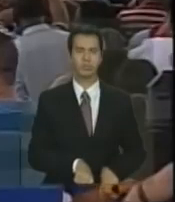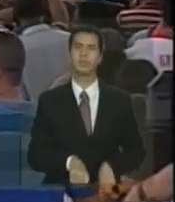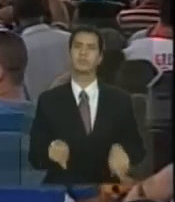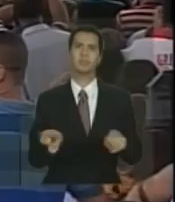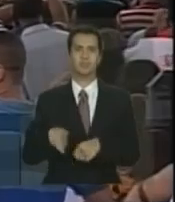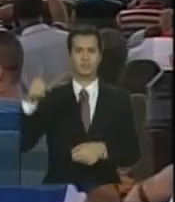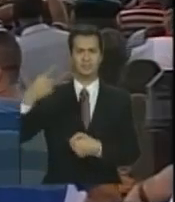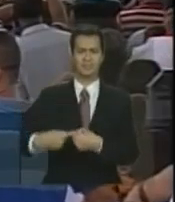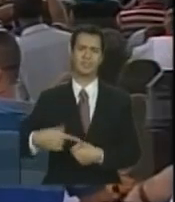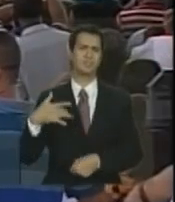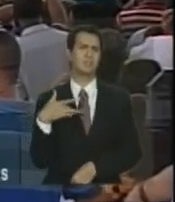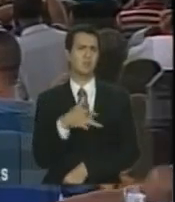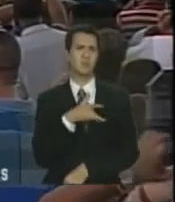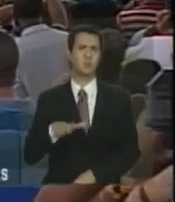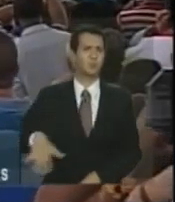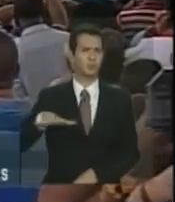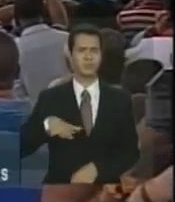era uma vergonha.